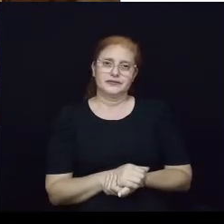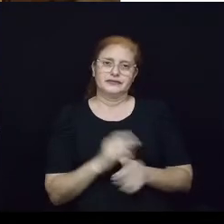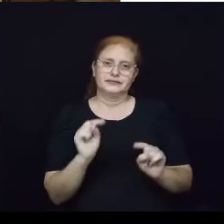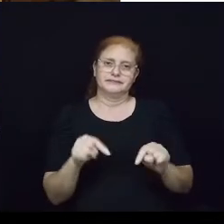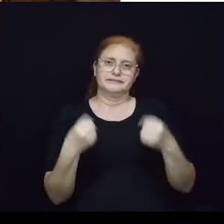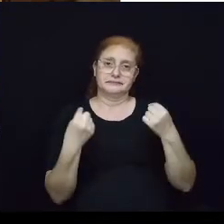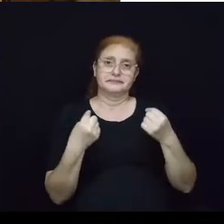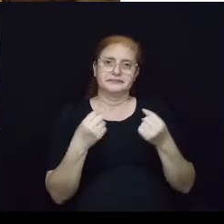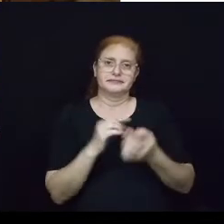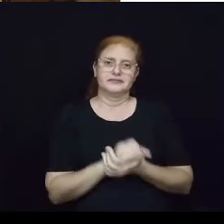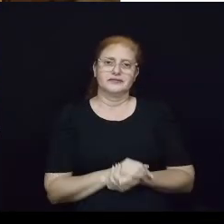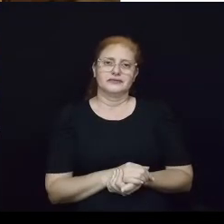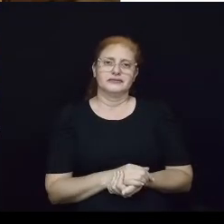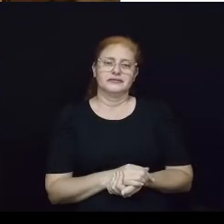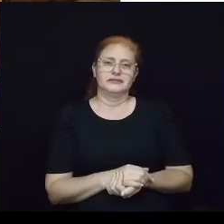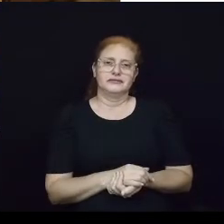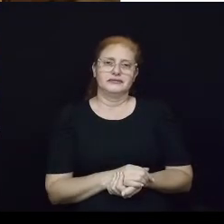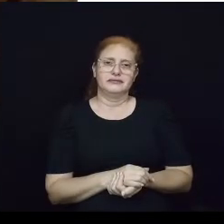desafio, né?